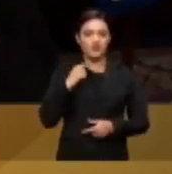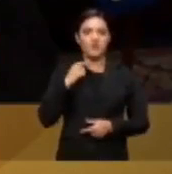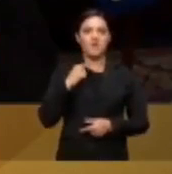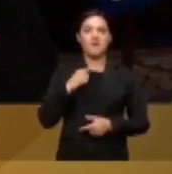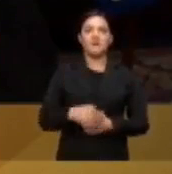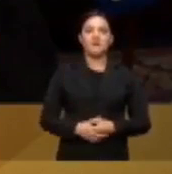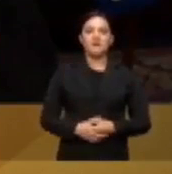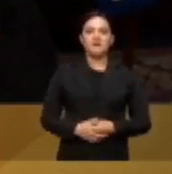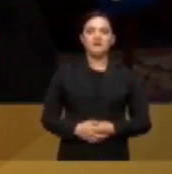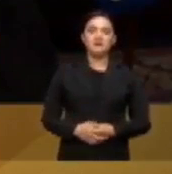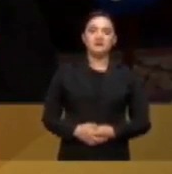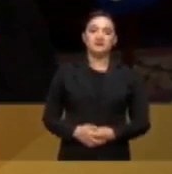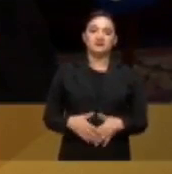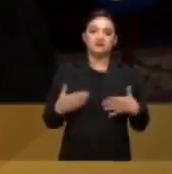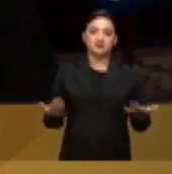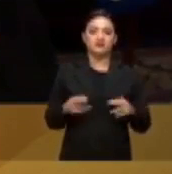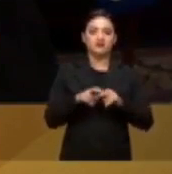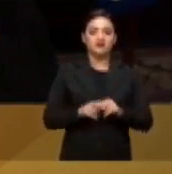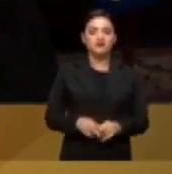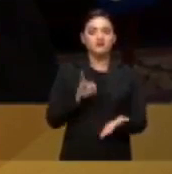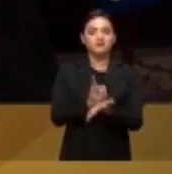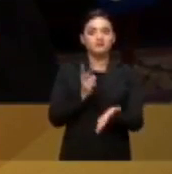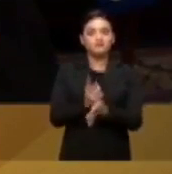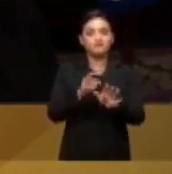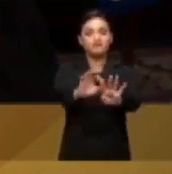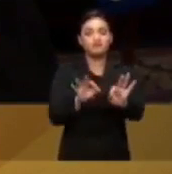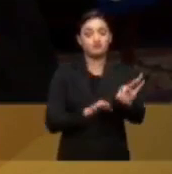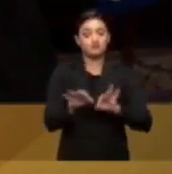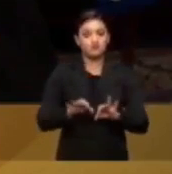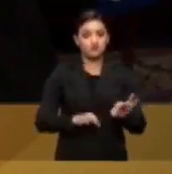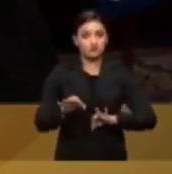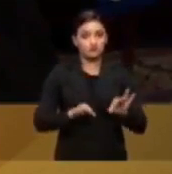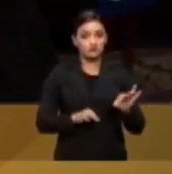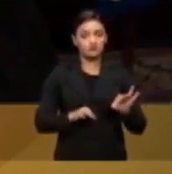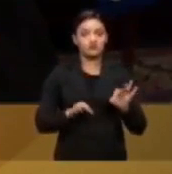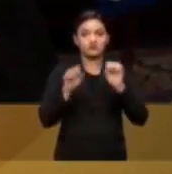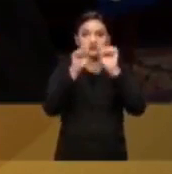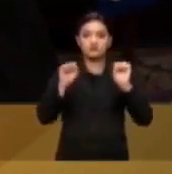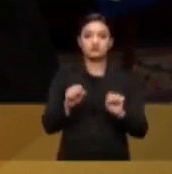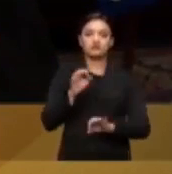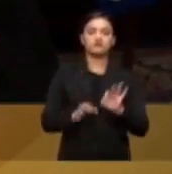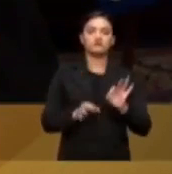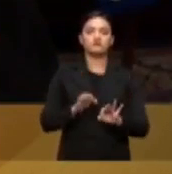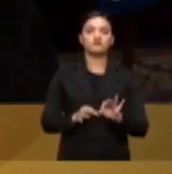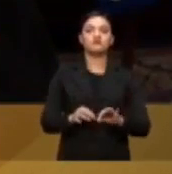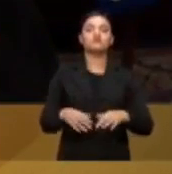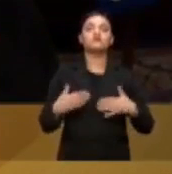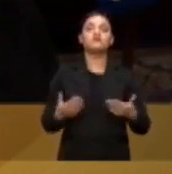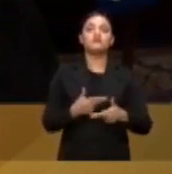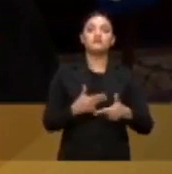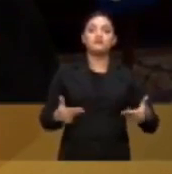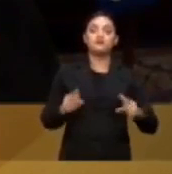Público. Nesta esteira, preservando a organicidade do sistema constitucional, ações pelas quais se questionem atos